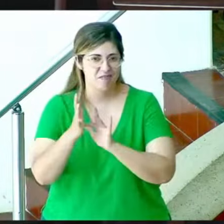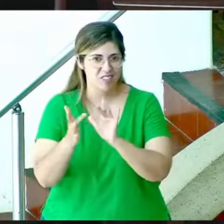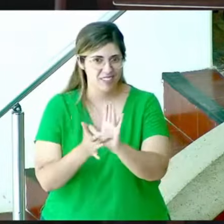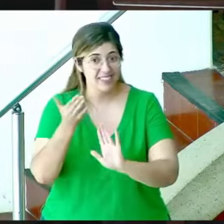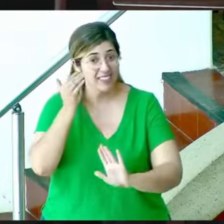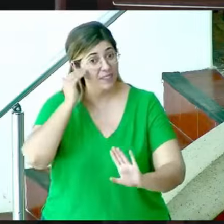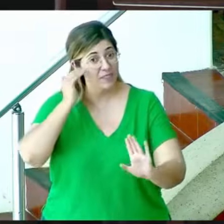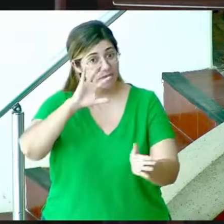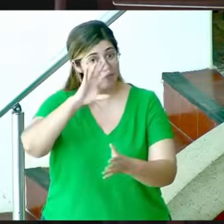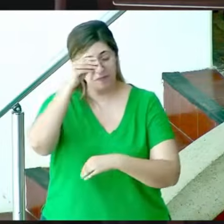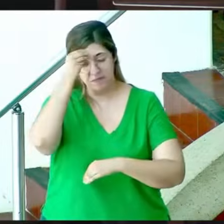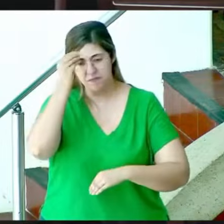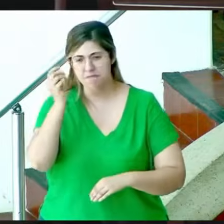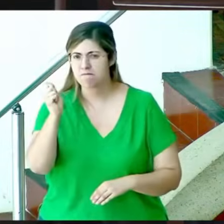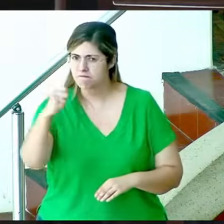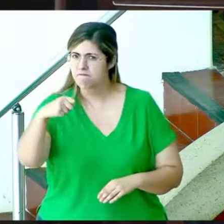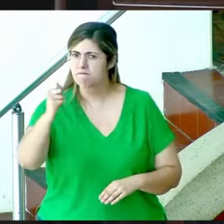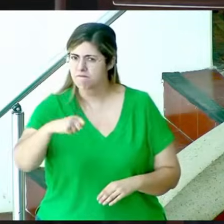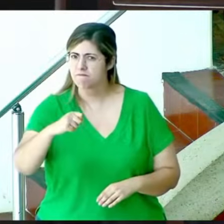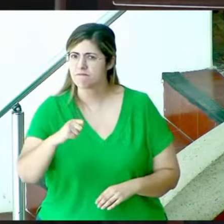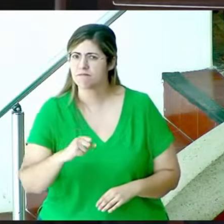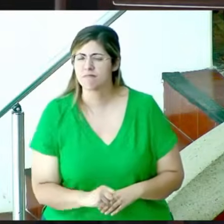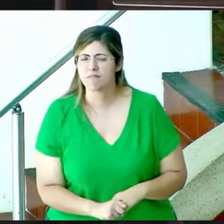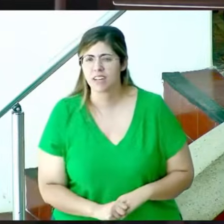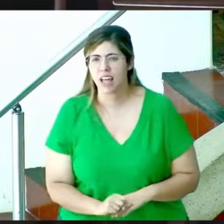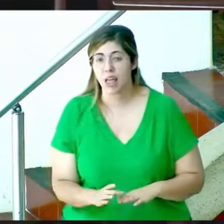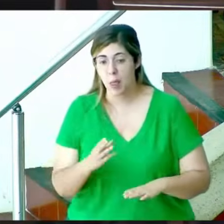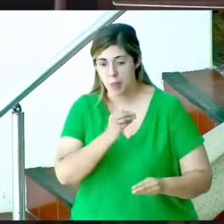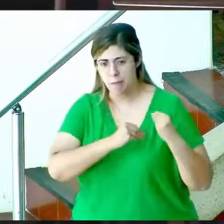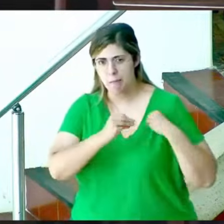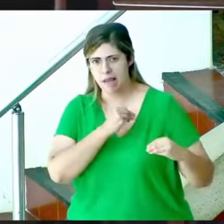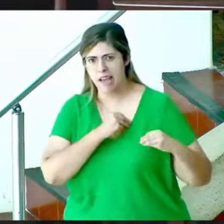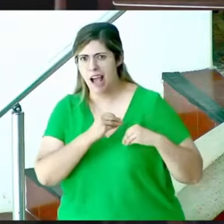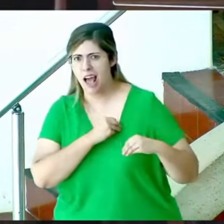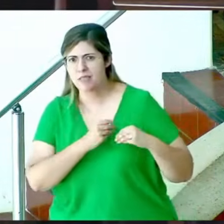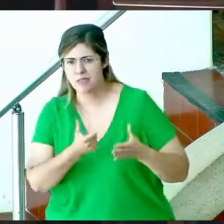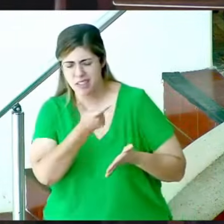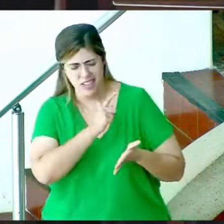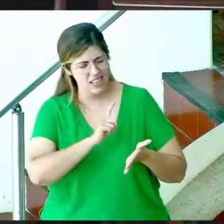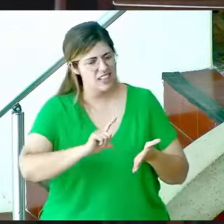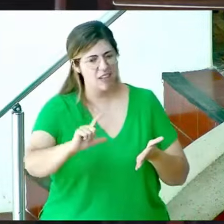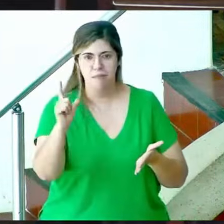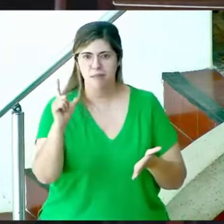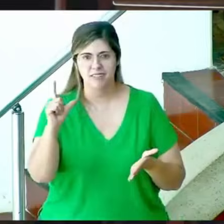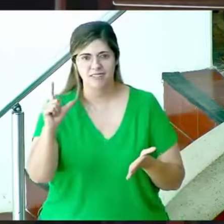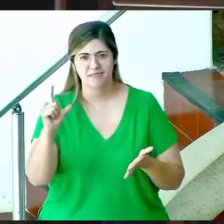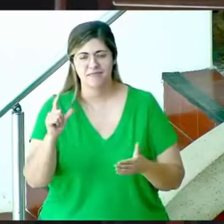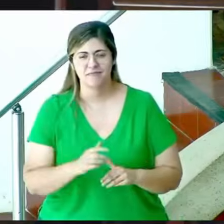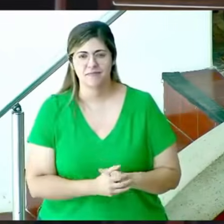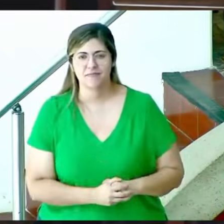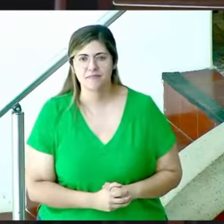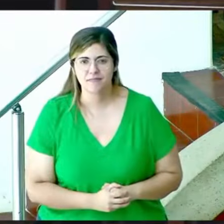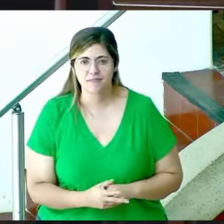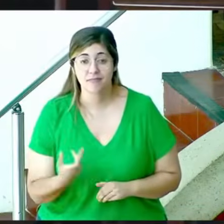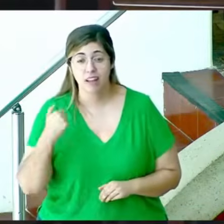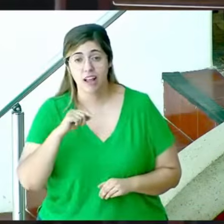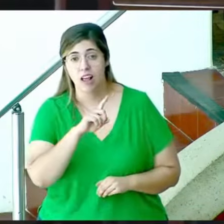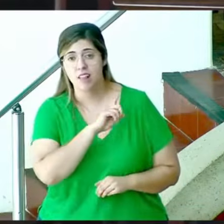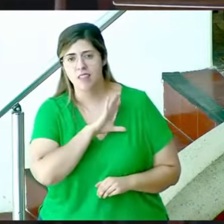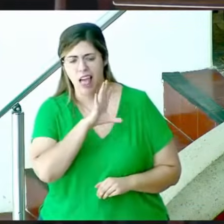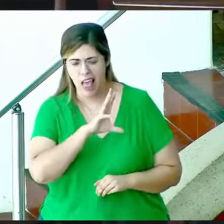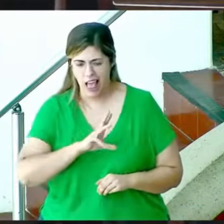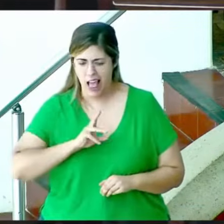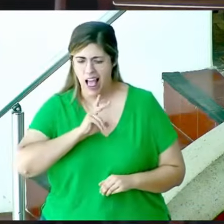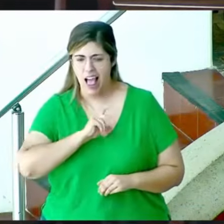Então sim, o pecado cobre multidão de pecados. E é nesse sentido que a passagem está dizendo: amai-vos